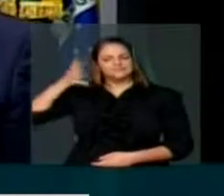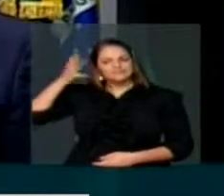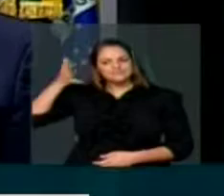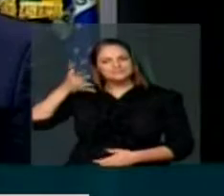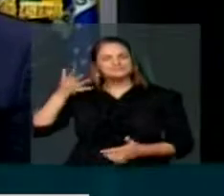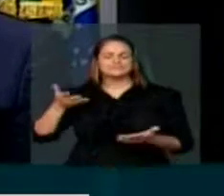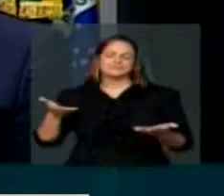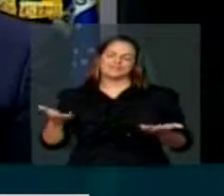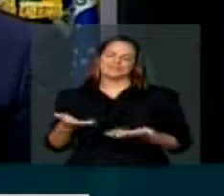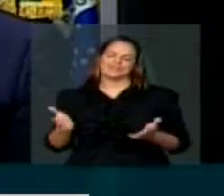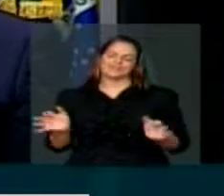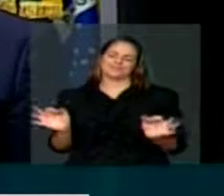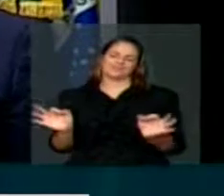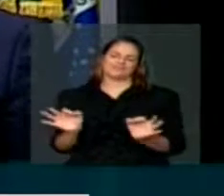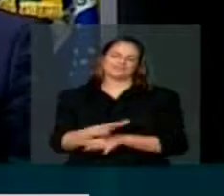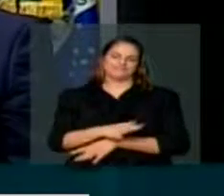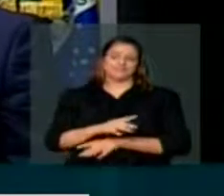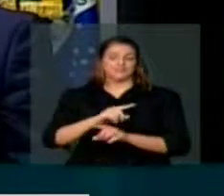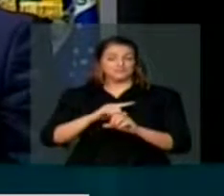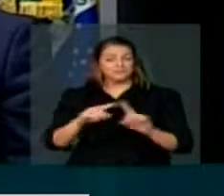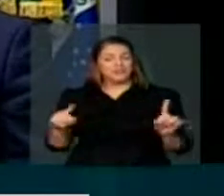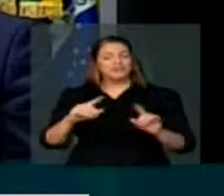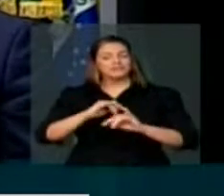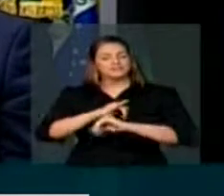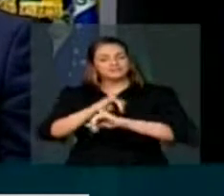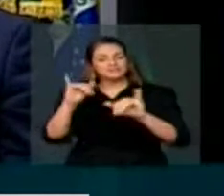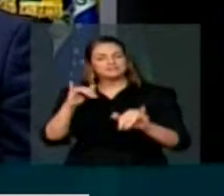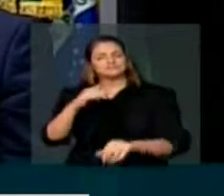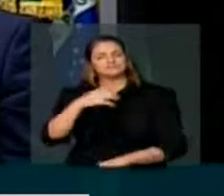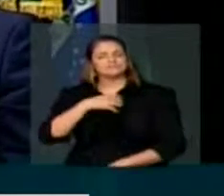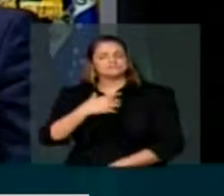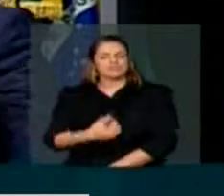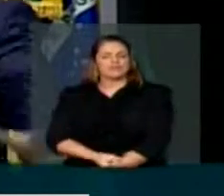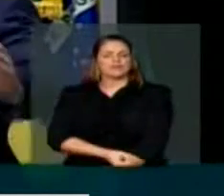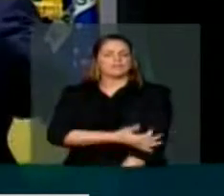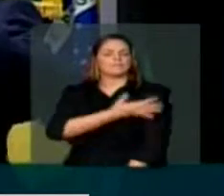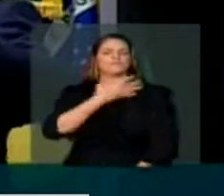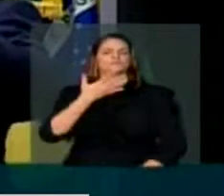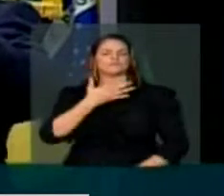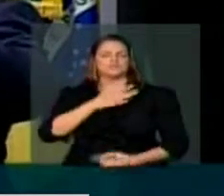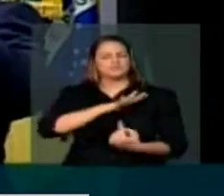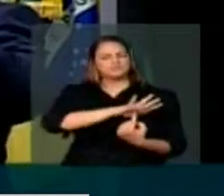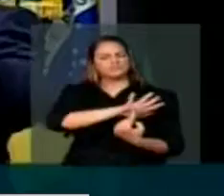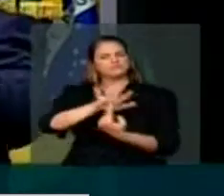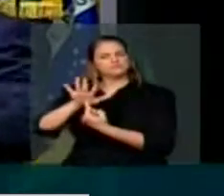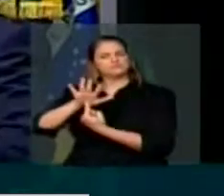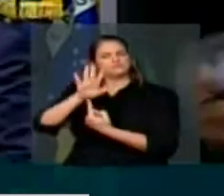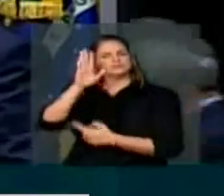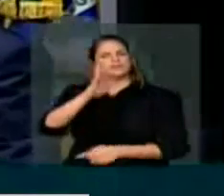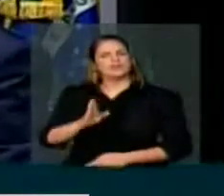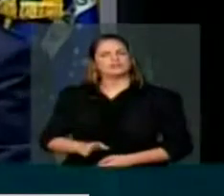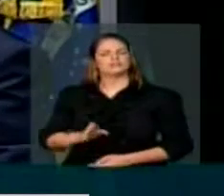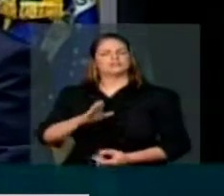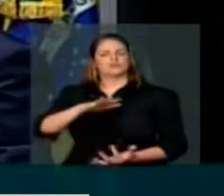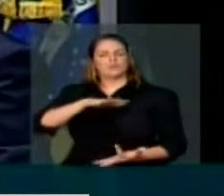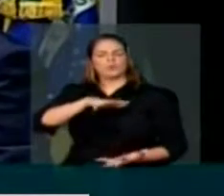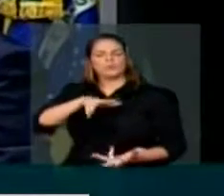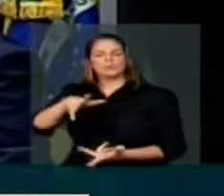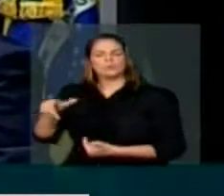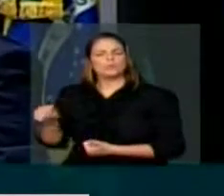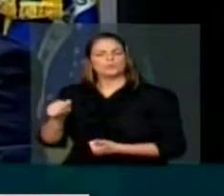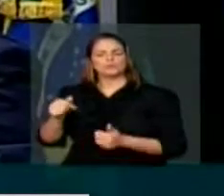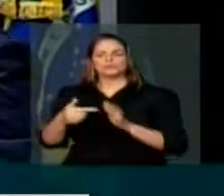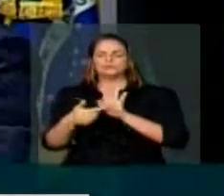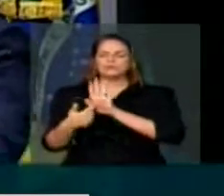palavras, senhor presidente, dizendo da emoção de poder mostrar para o Brasil e para o mundo